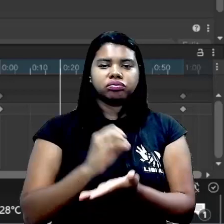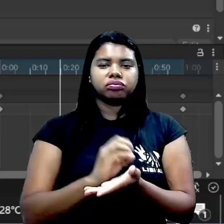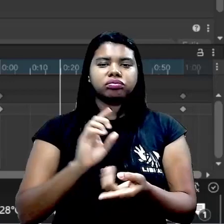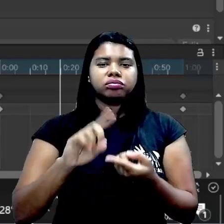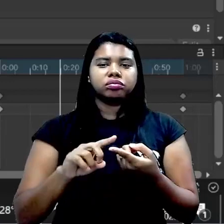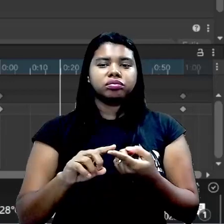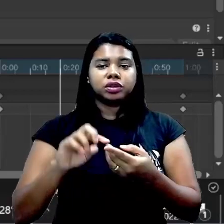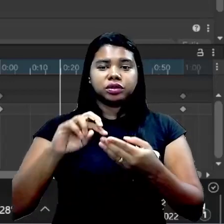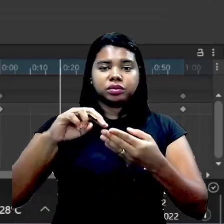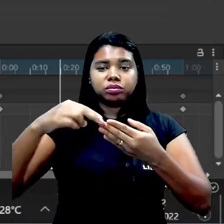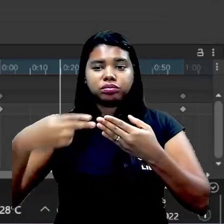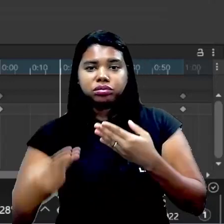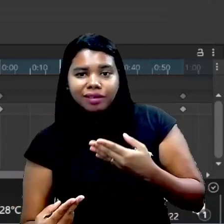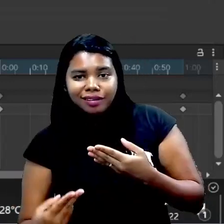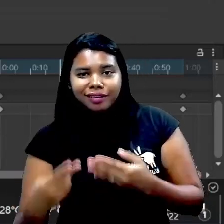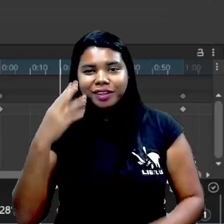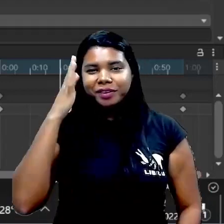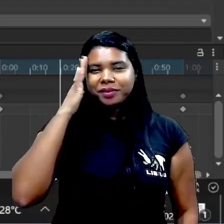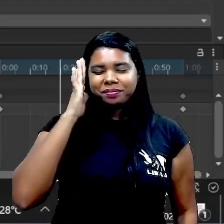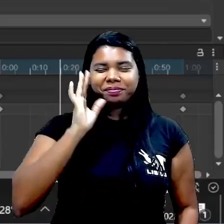ele vai cair, tá certo?